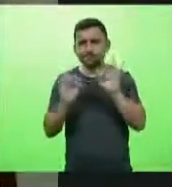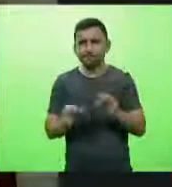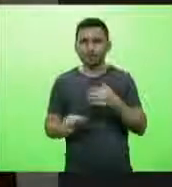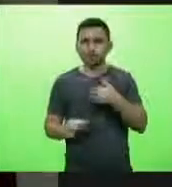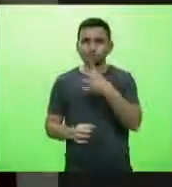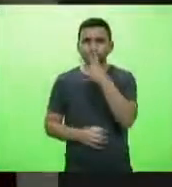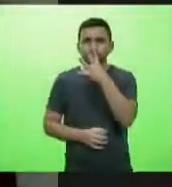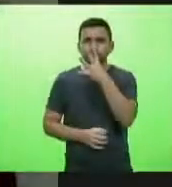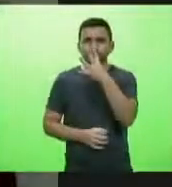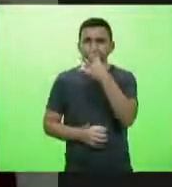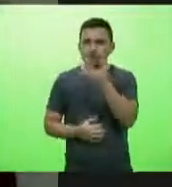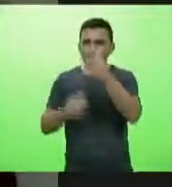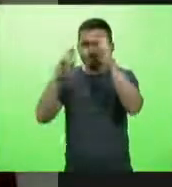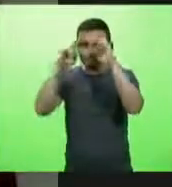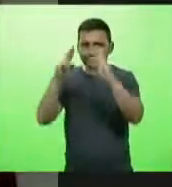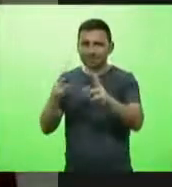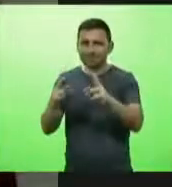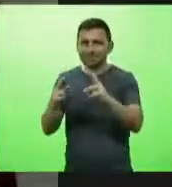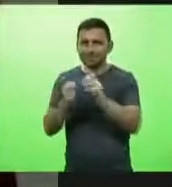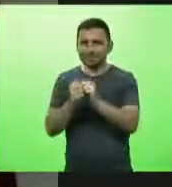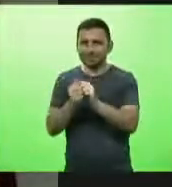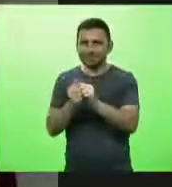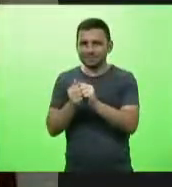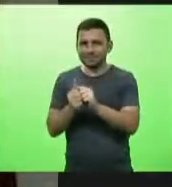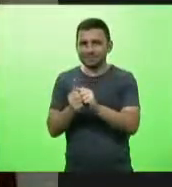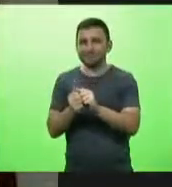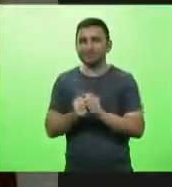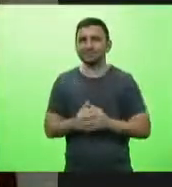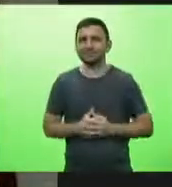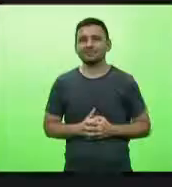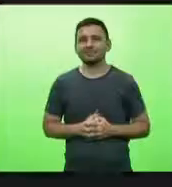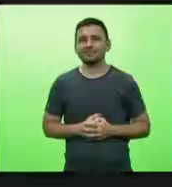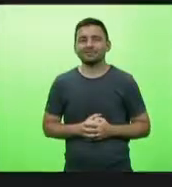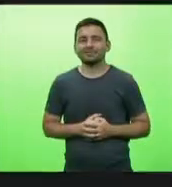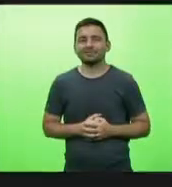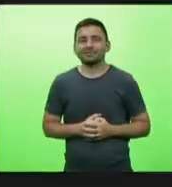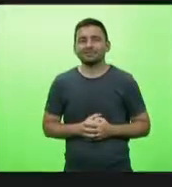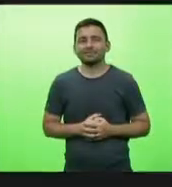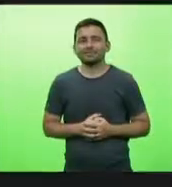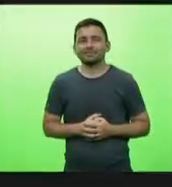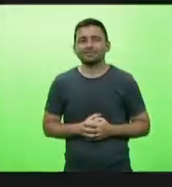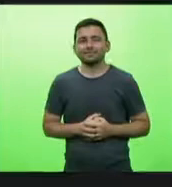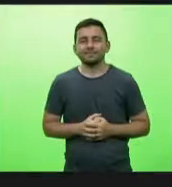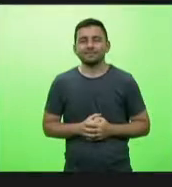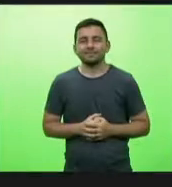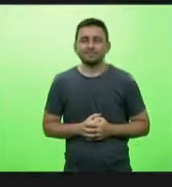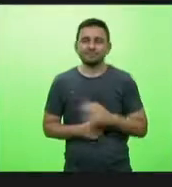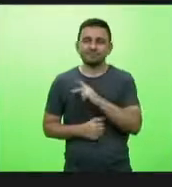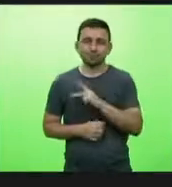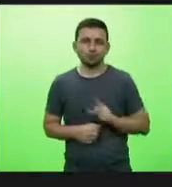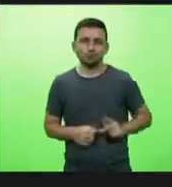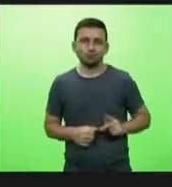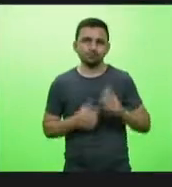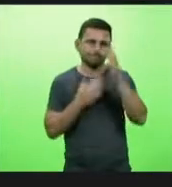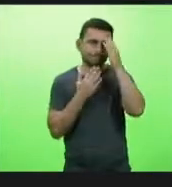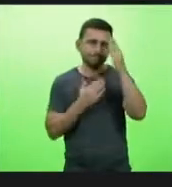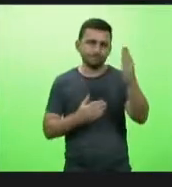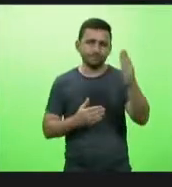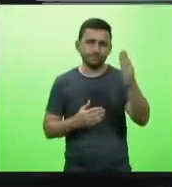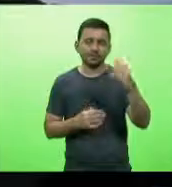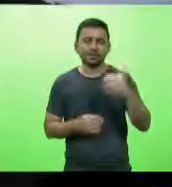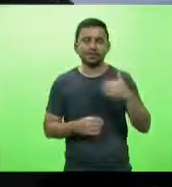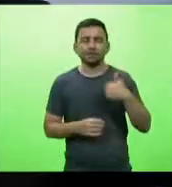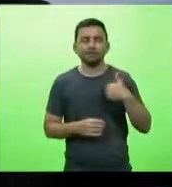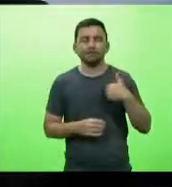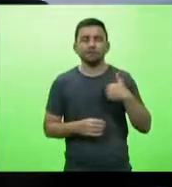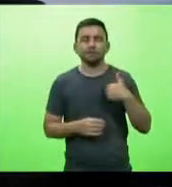admiração e respeito, conte comigo aí na sua pauta incondicionalmente, estamos juntos. Muito obrigado. Bom, presidente, então, muito obrigado pela oportunidade, que a gente